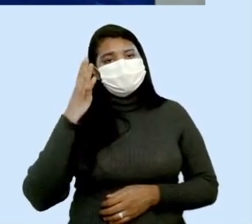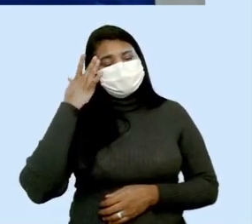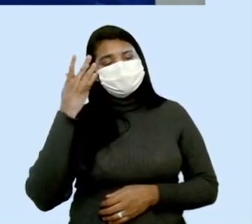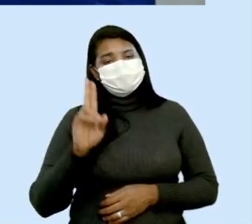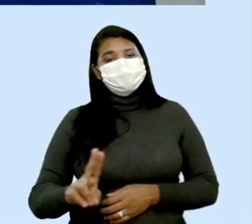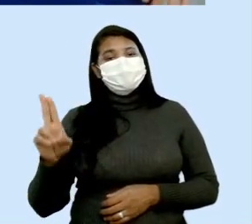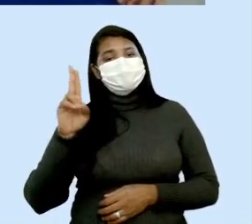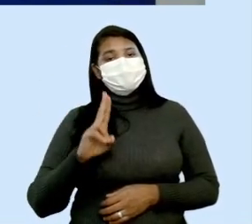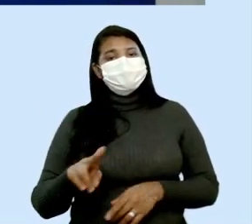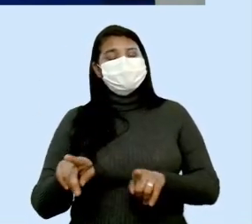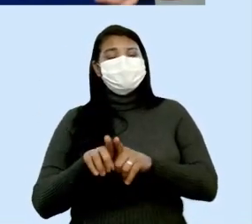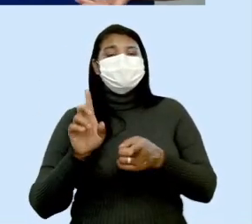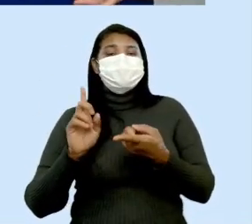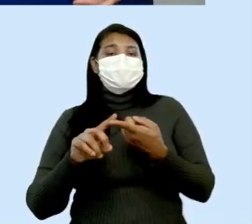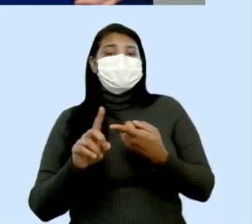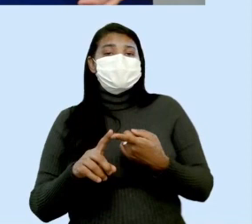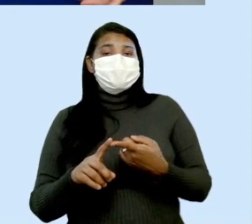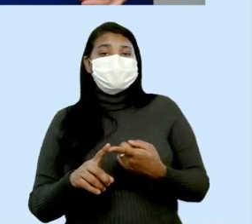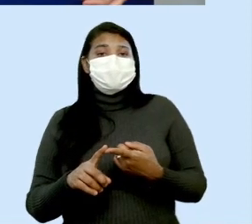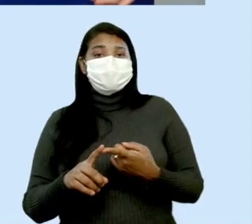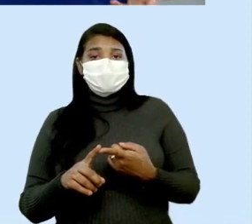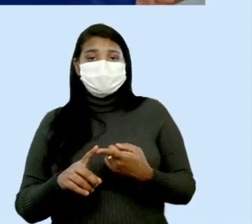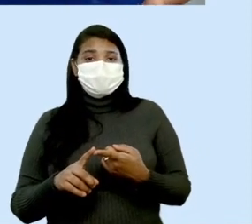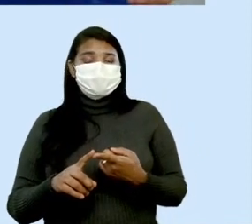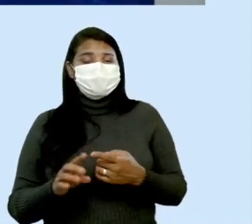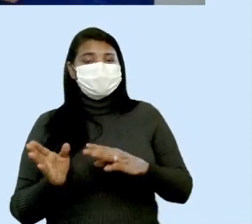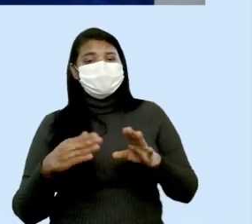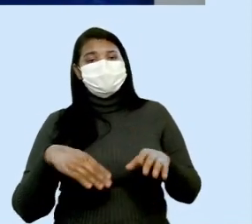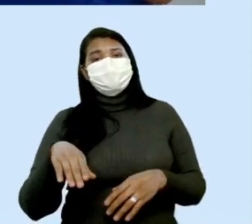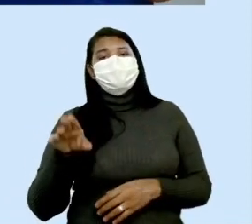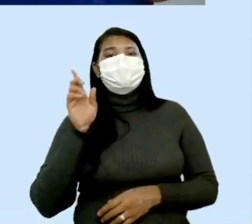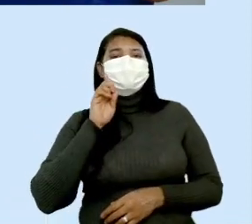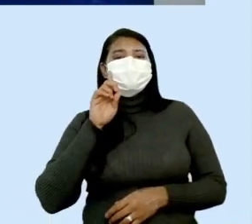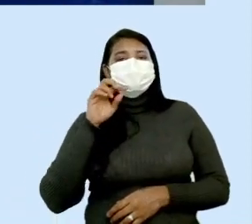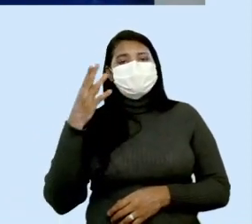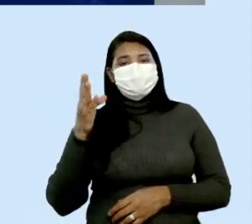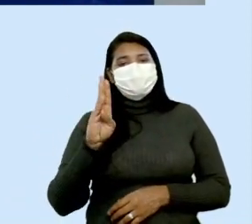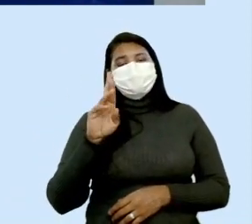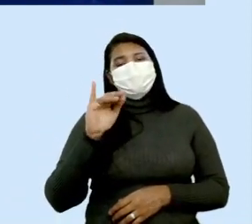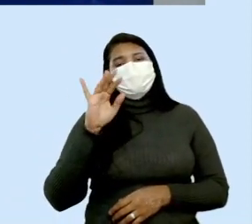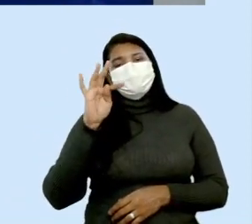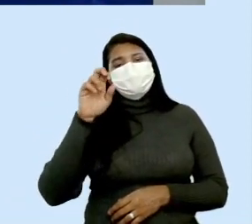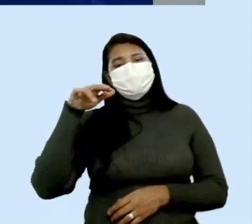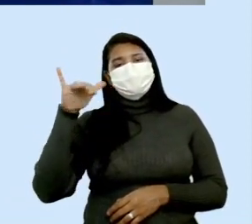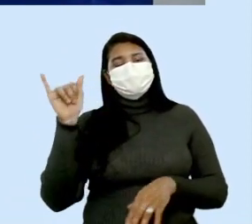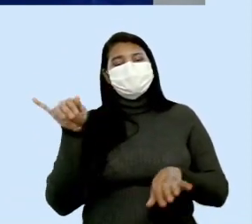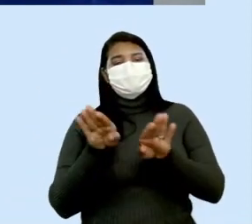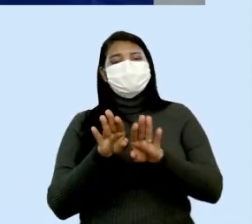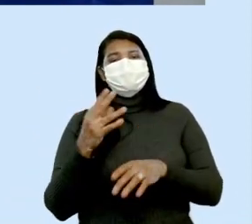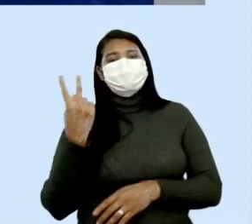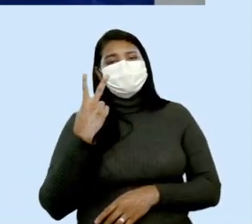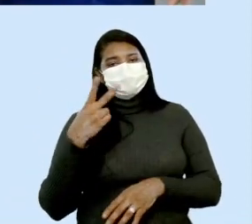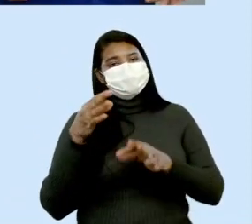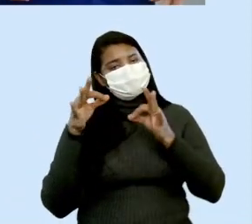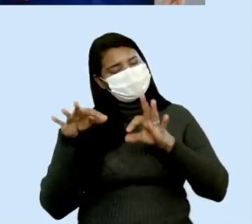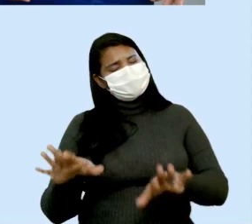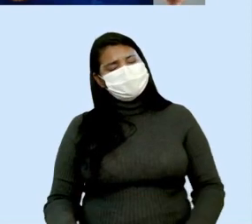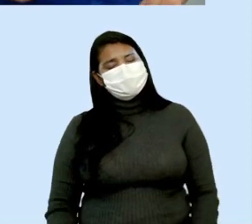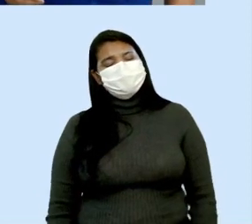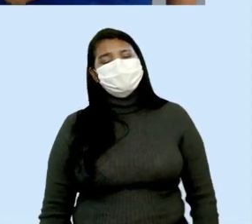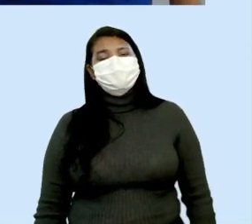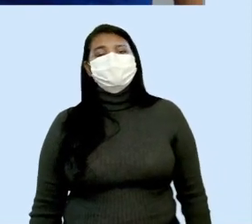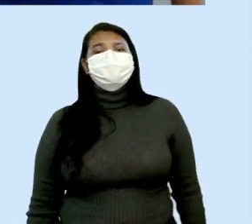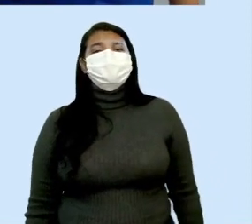pelos estadunidenses e o outro pela forma britânica. Então, todos estão, o uso está